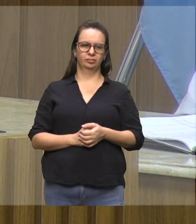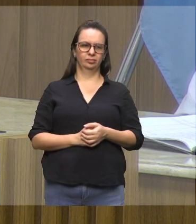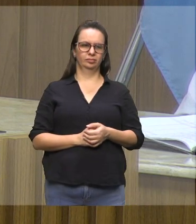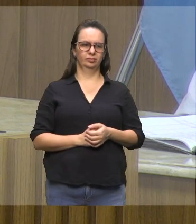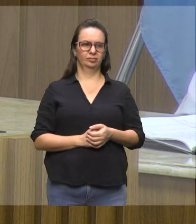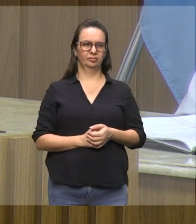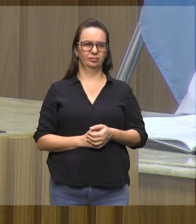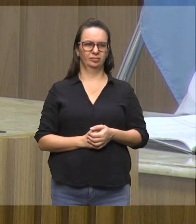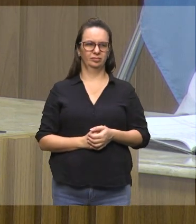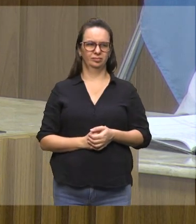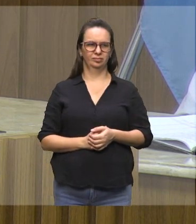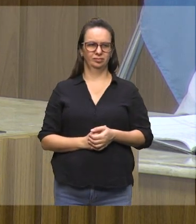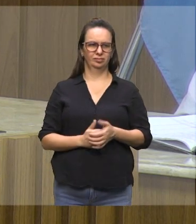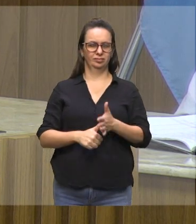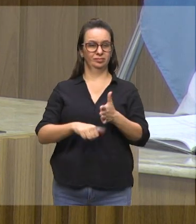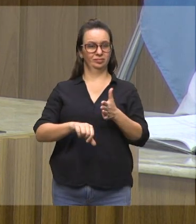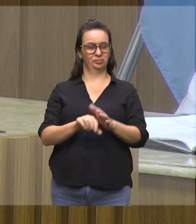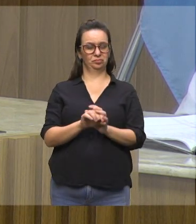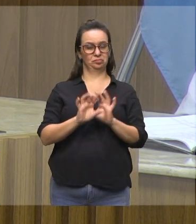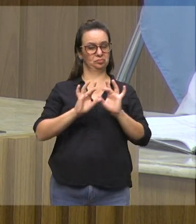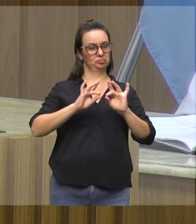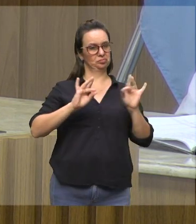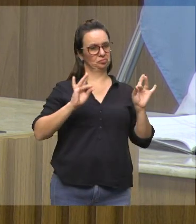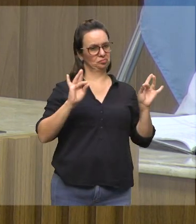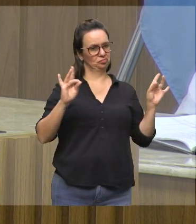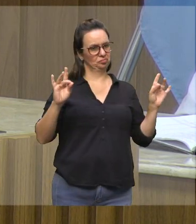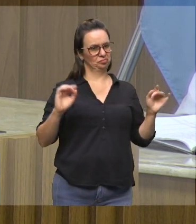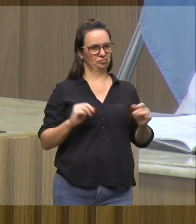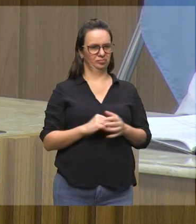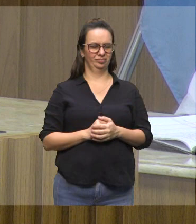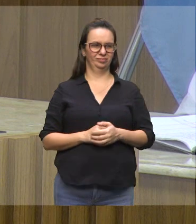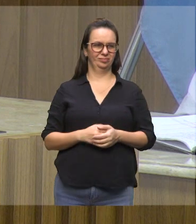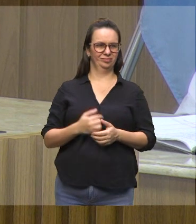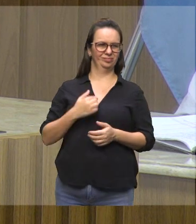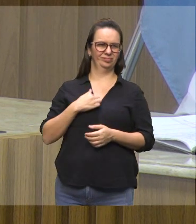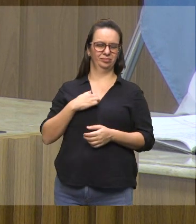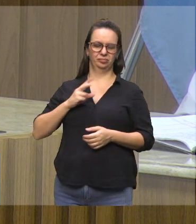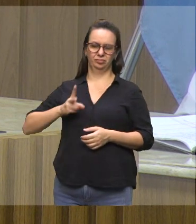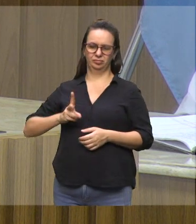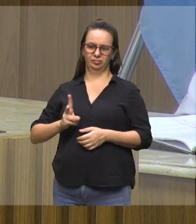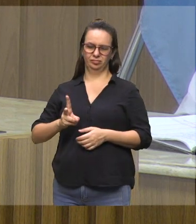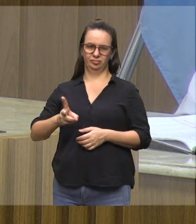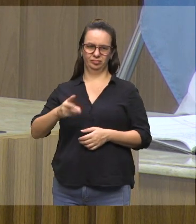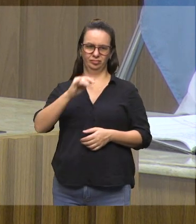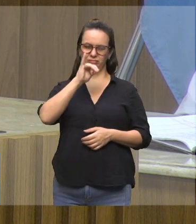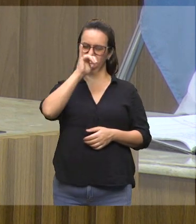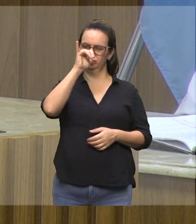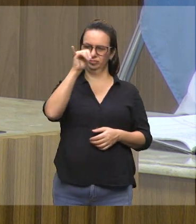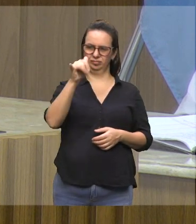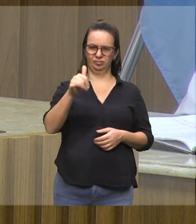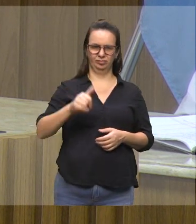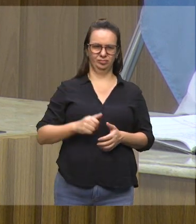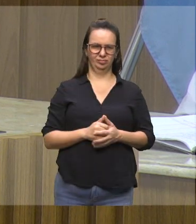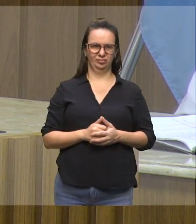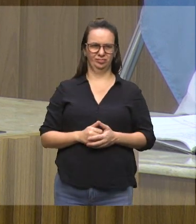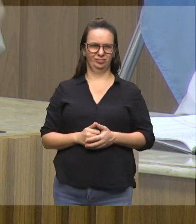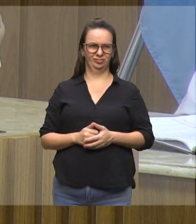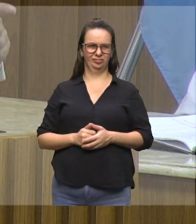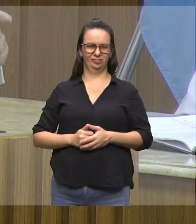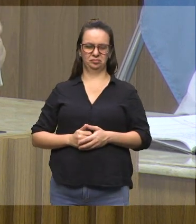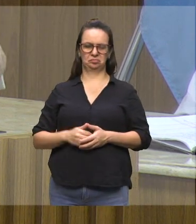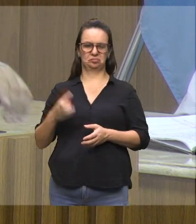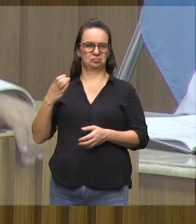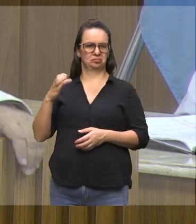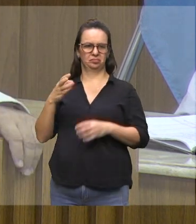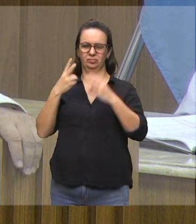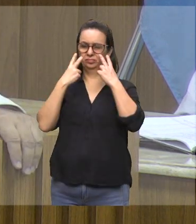de modo remoto, eu usava da minha fala para e dizia: eu não vejo a hora